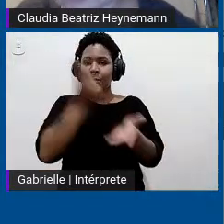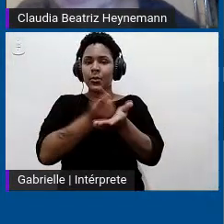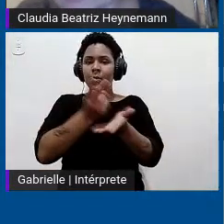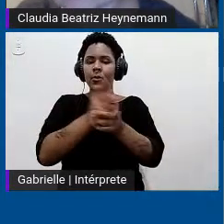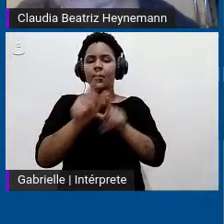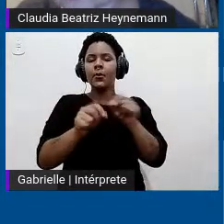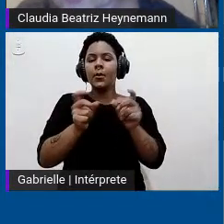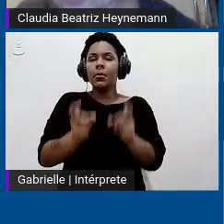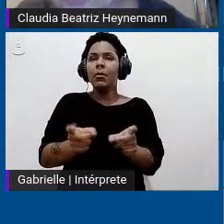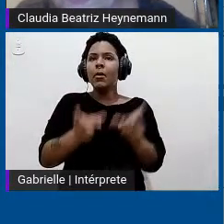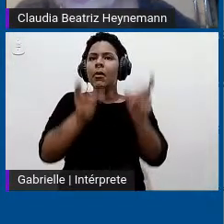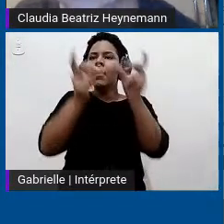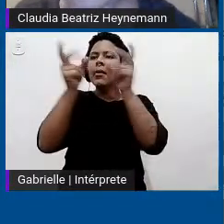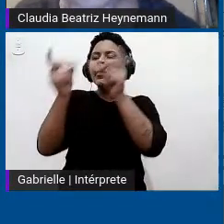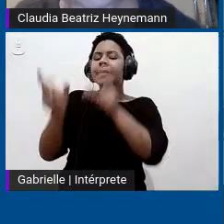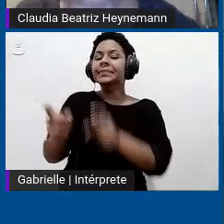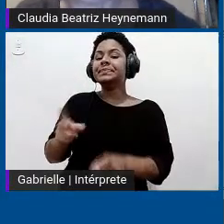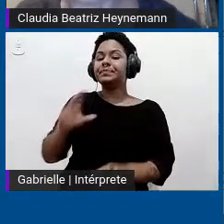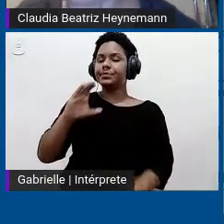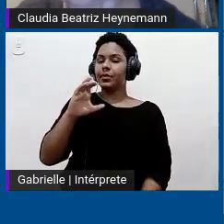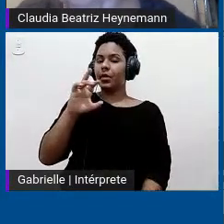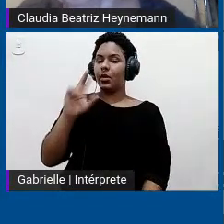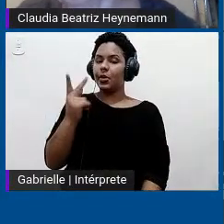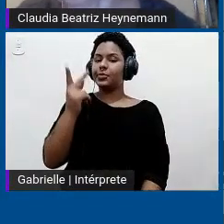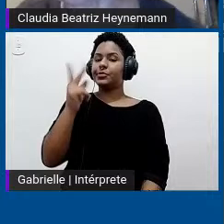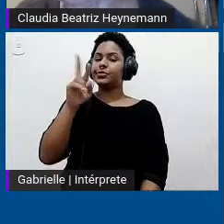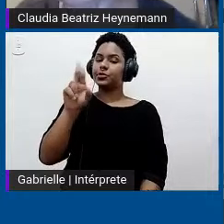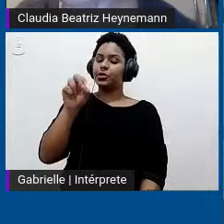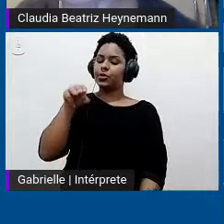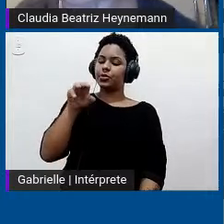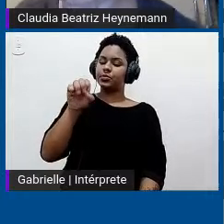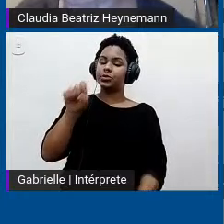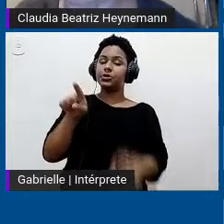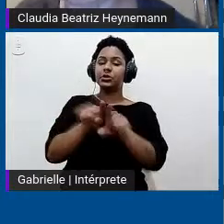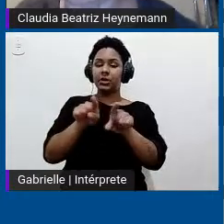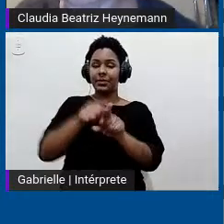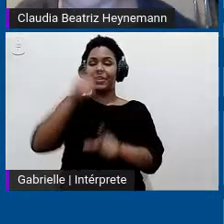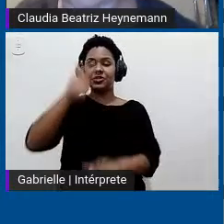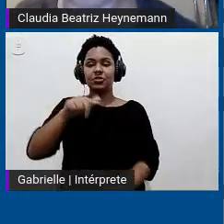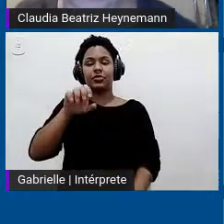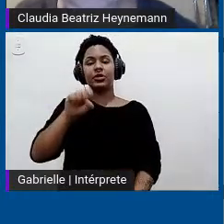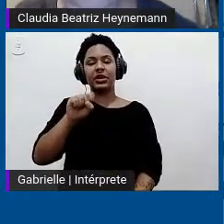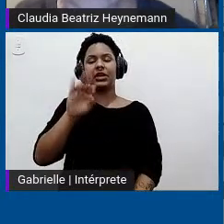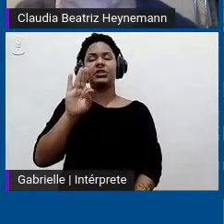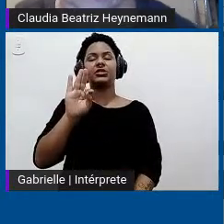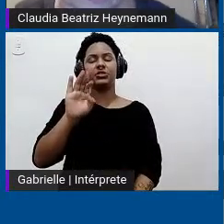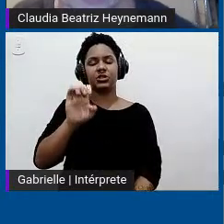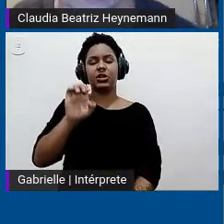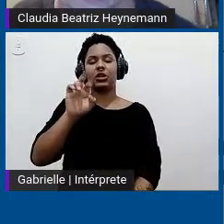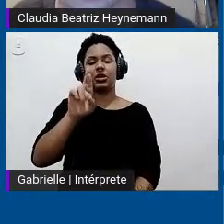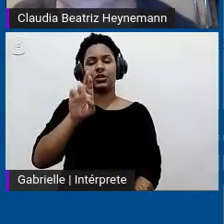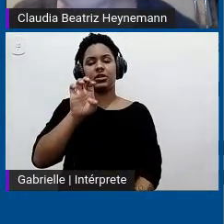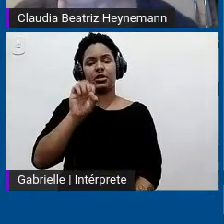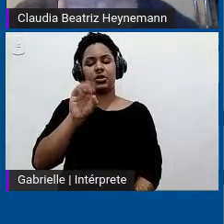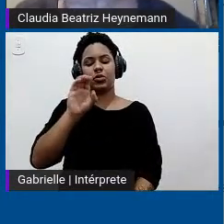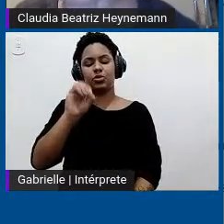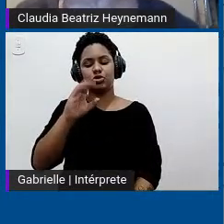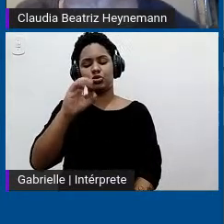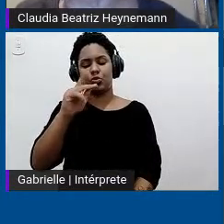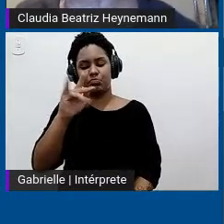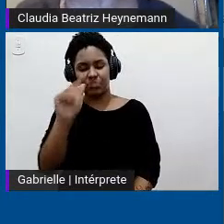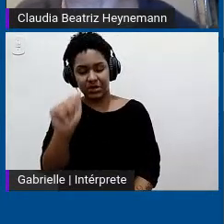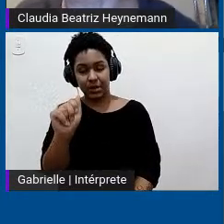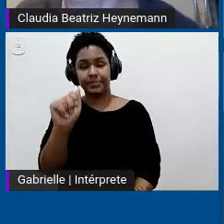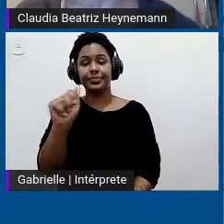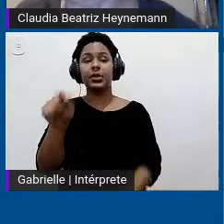larga escala dos autocromos e a reintrodução da estereoscopia, iniciativas que, com as lanternas mágicas e o cinema,